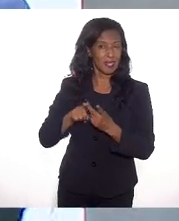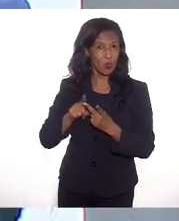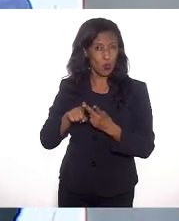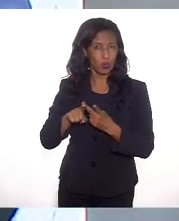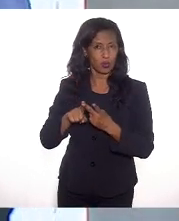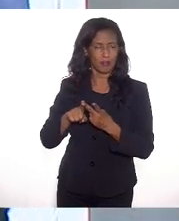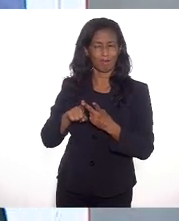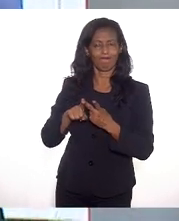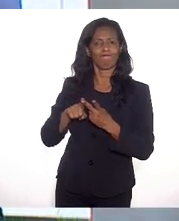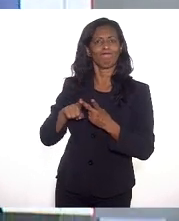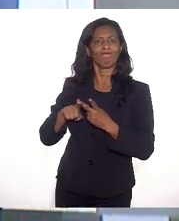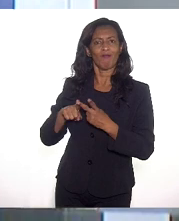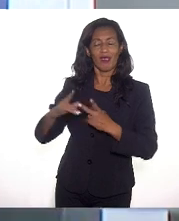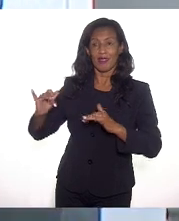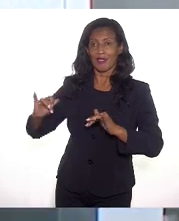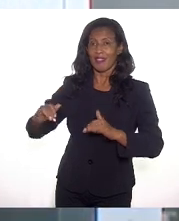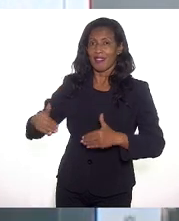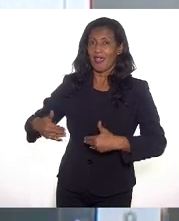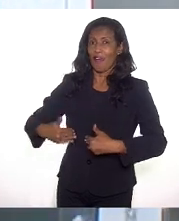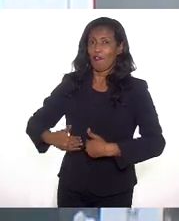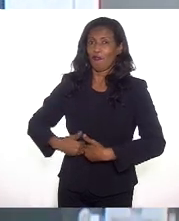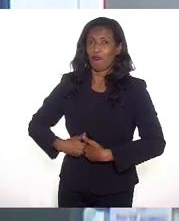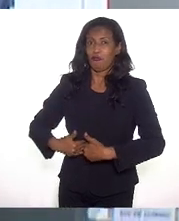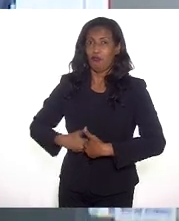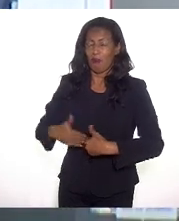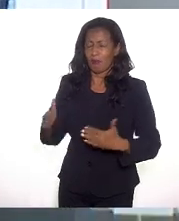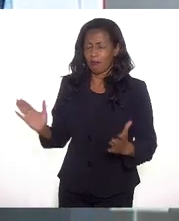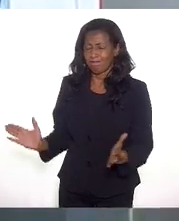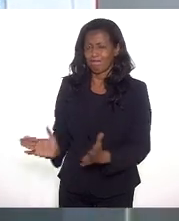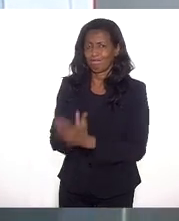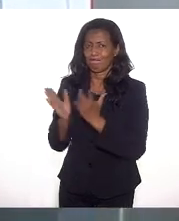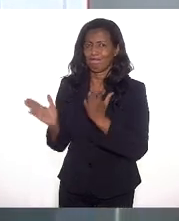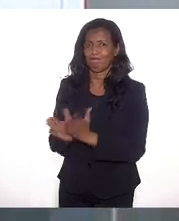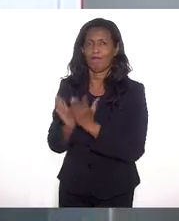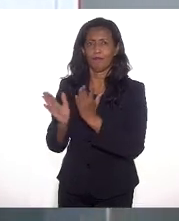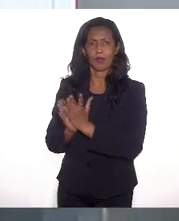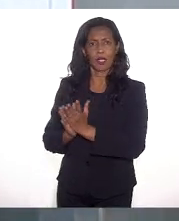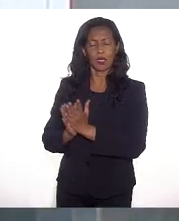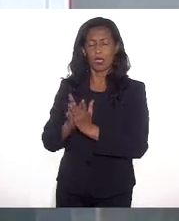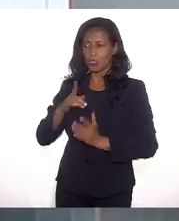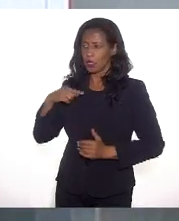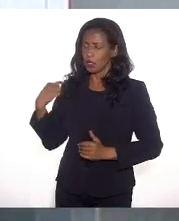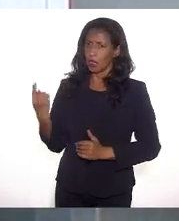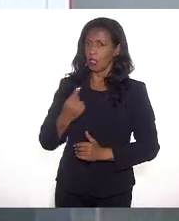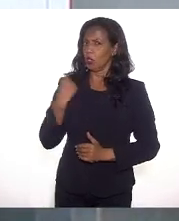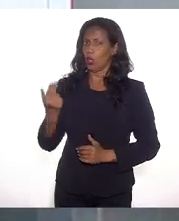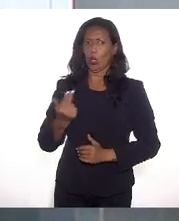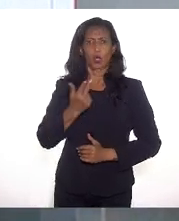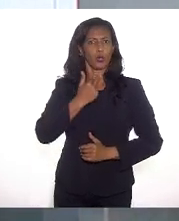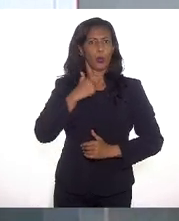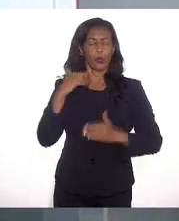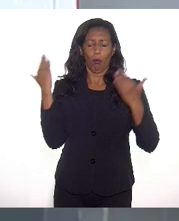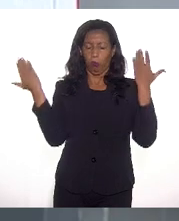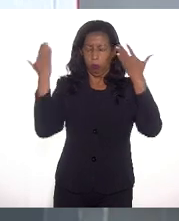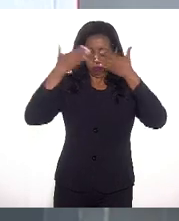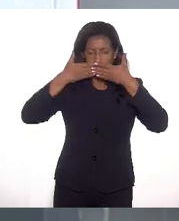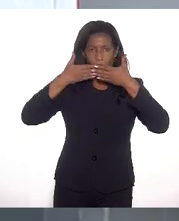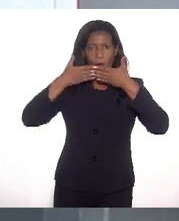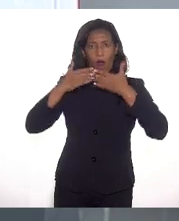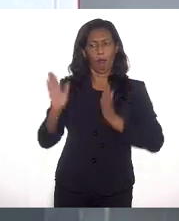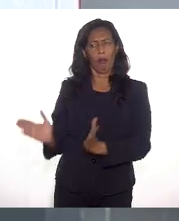muito triste, que é a fome e a pobreza. E nós não podemos deixar, Lucinha, de fechar os olhos para essa